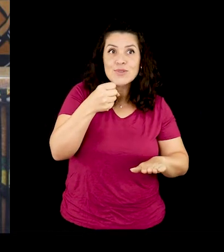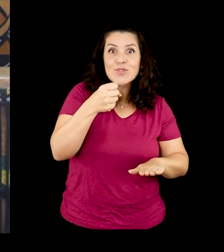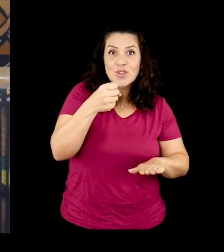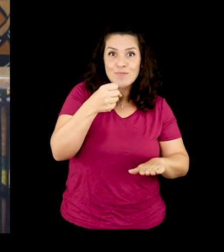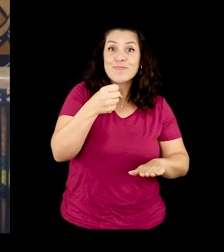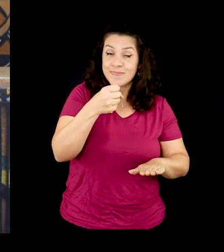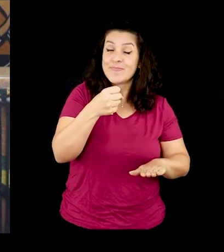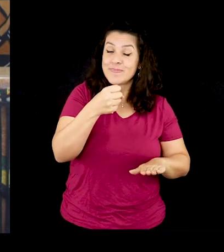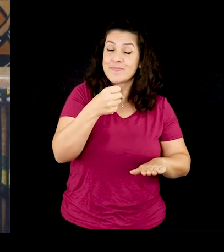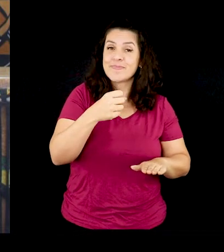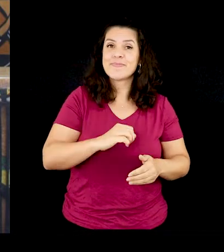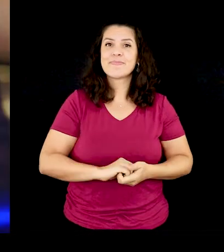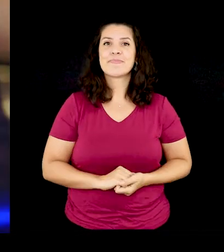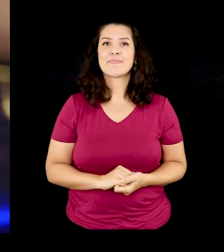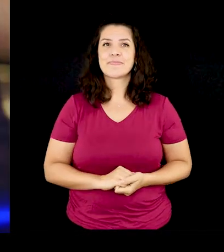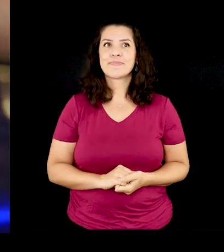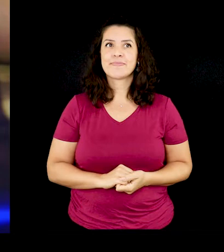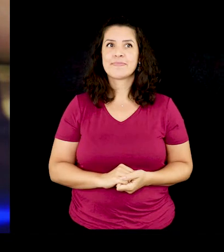até o chão.